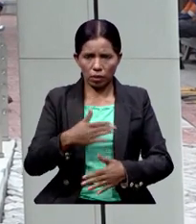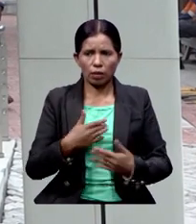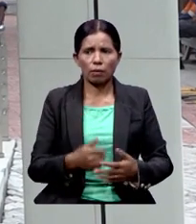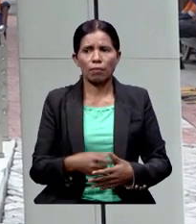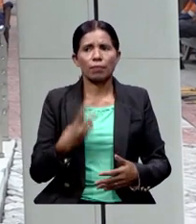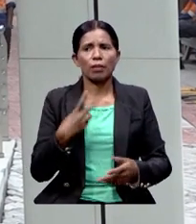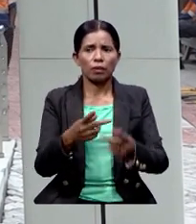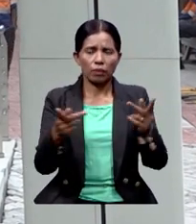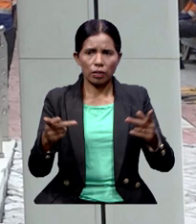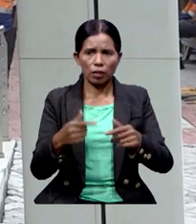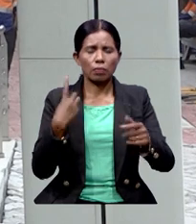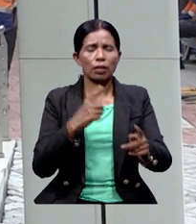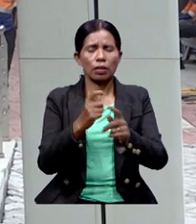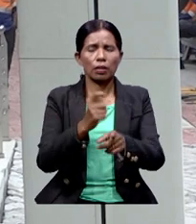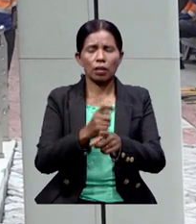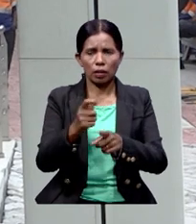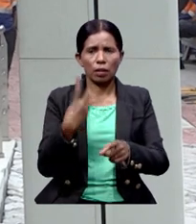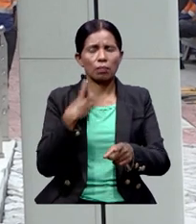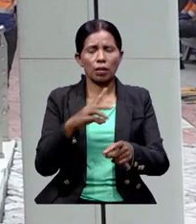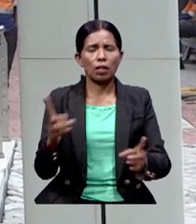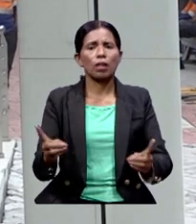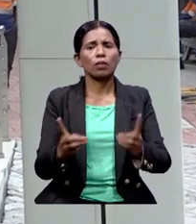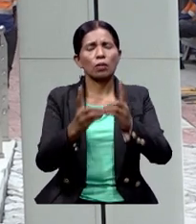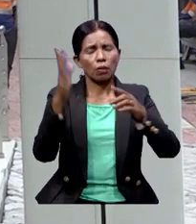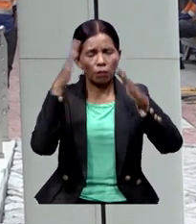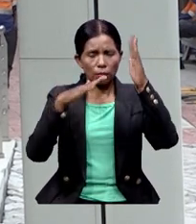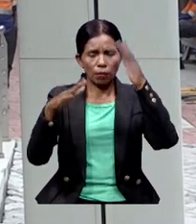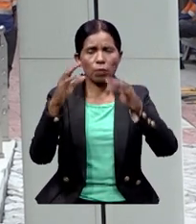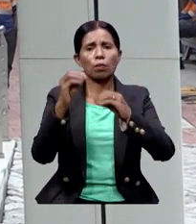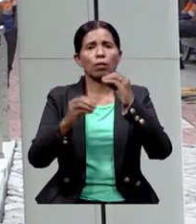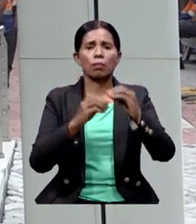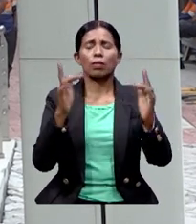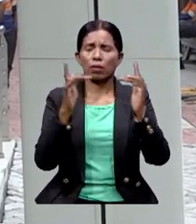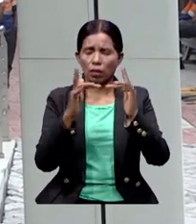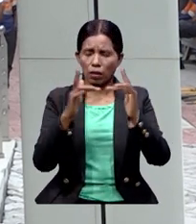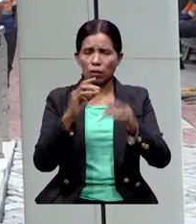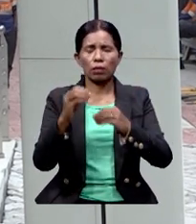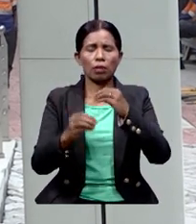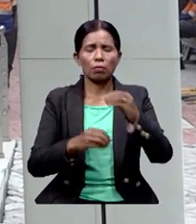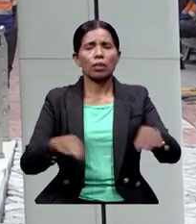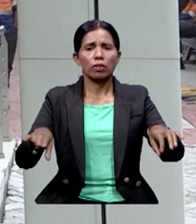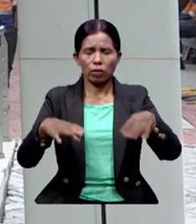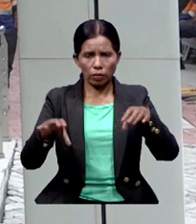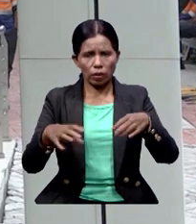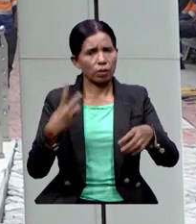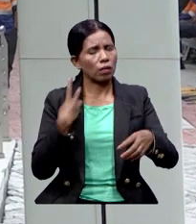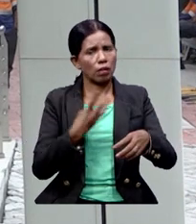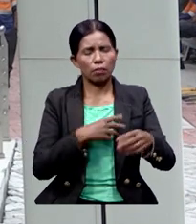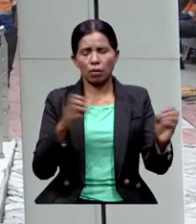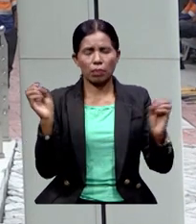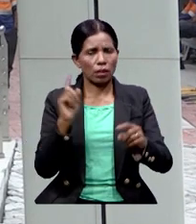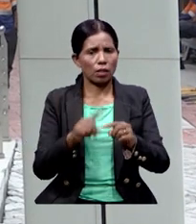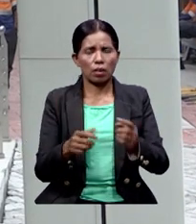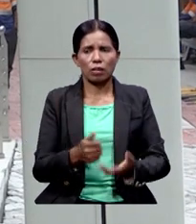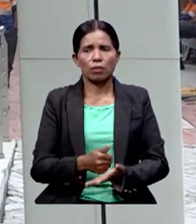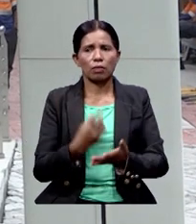mi atendimento ne kono mai hira asor no problema internet a ba lili wa ba hebe sistema ni yang kono itla resolve ide ne la bele. Ne be